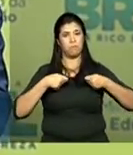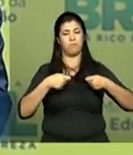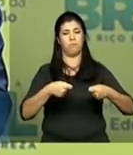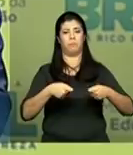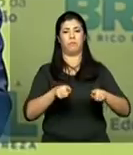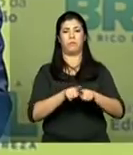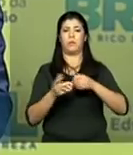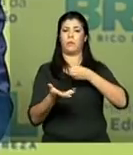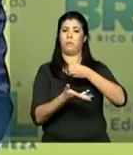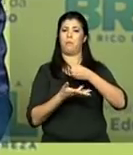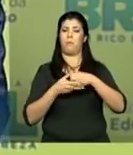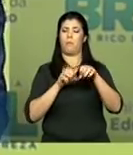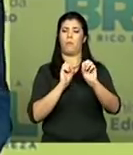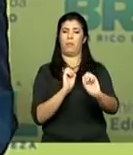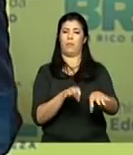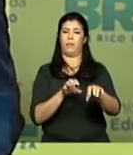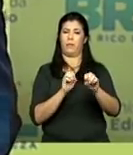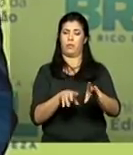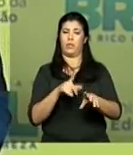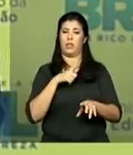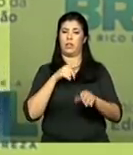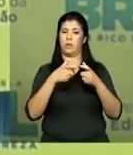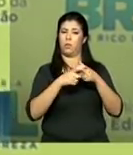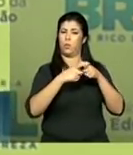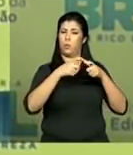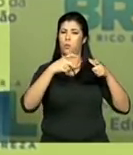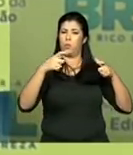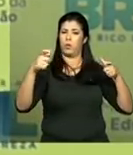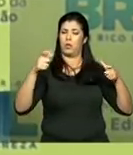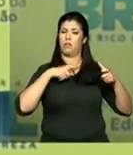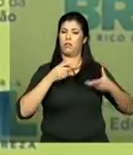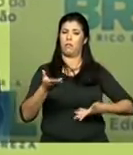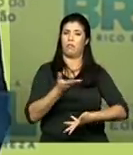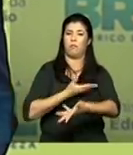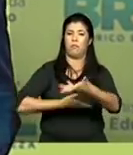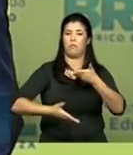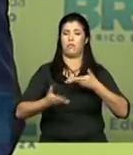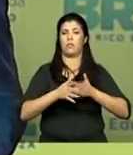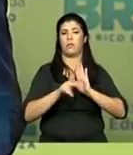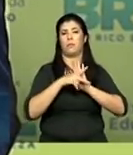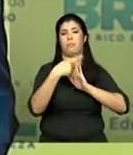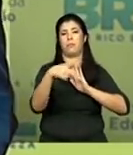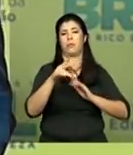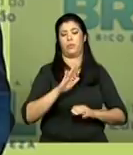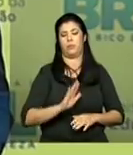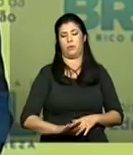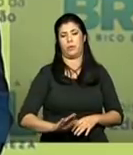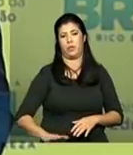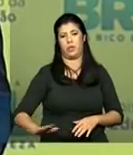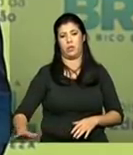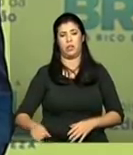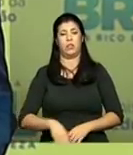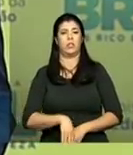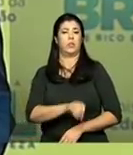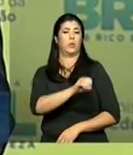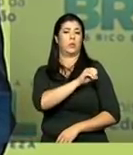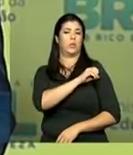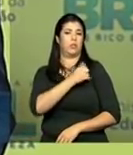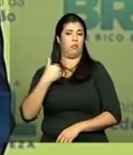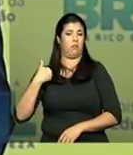que, na base da educação, se amplie o atendimento às crianças de 0 a 3